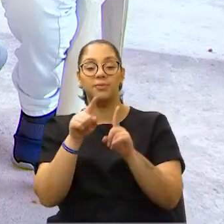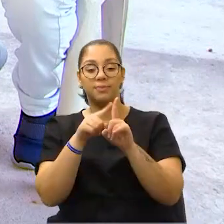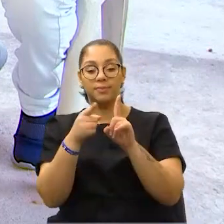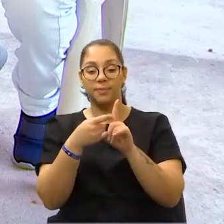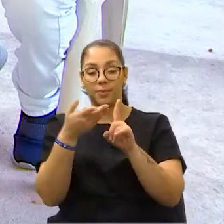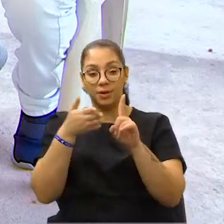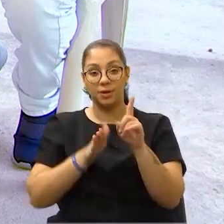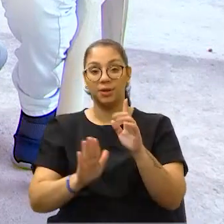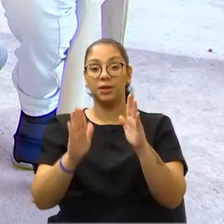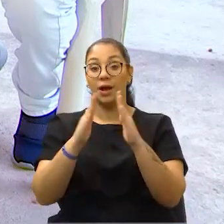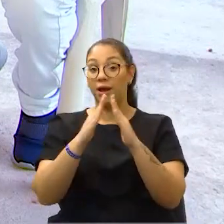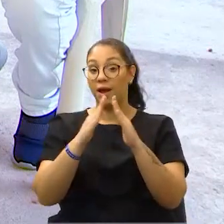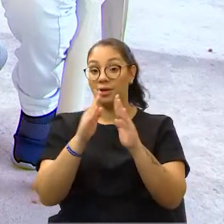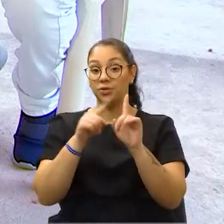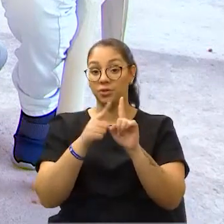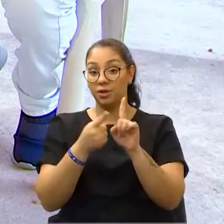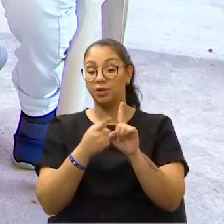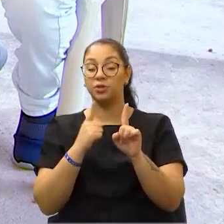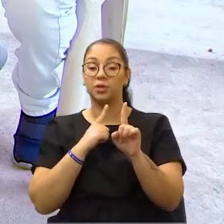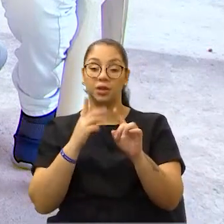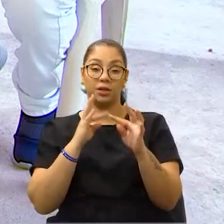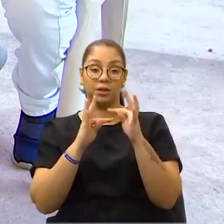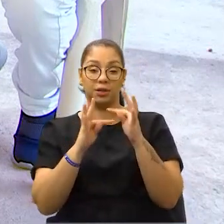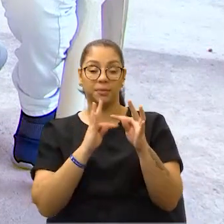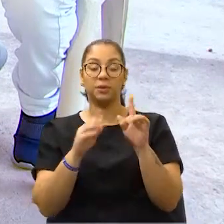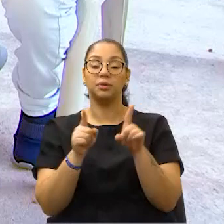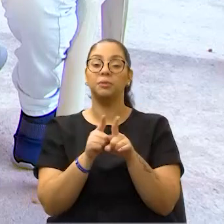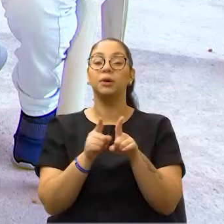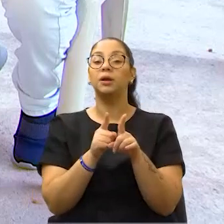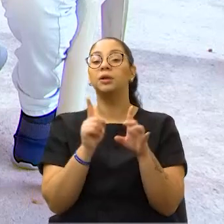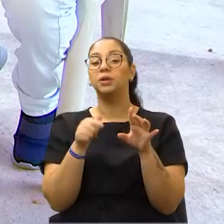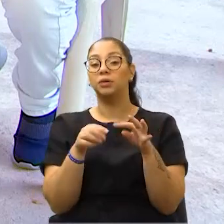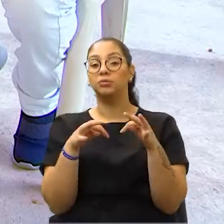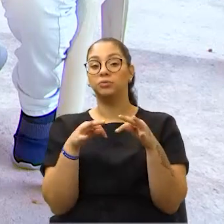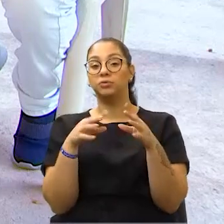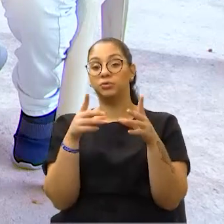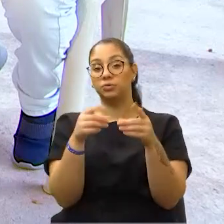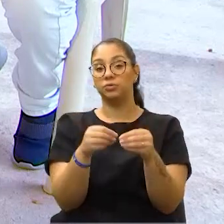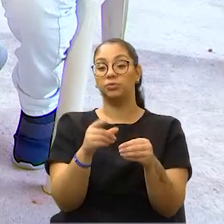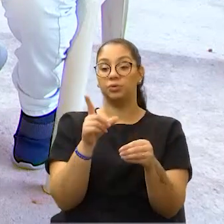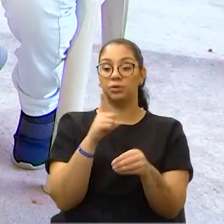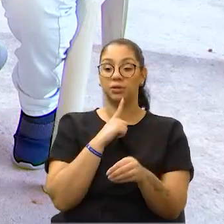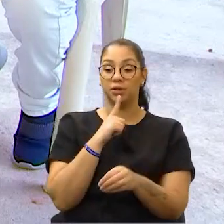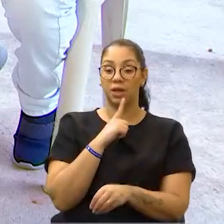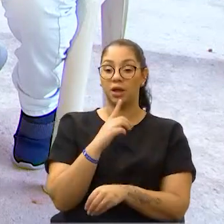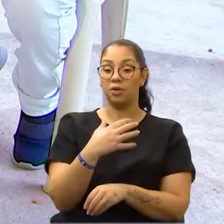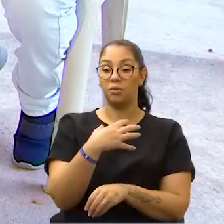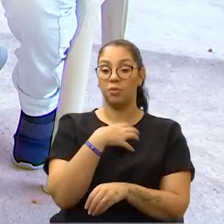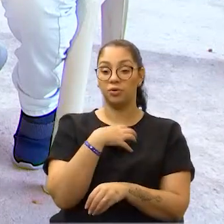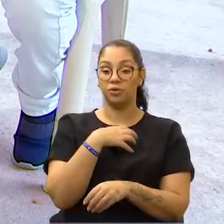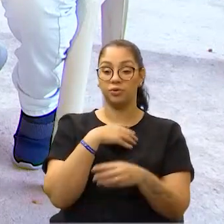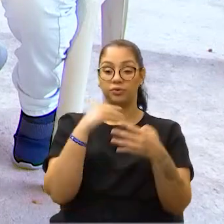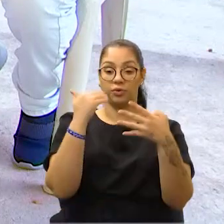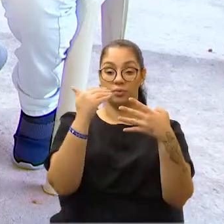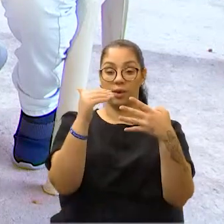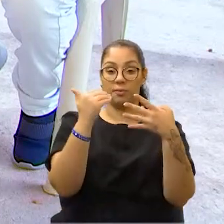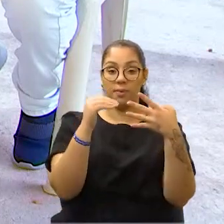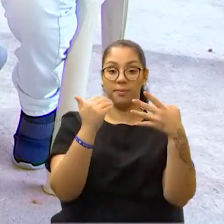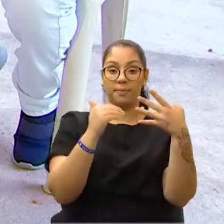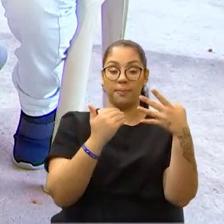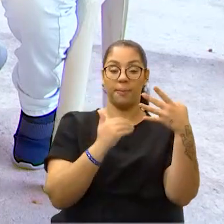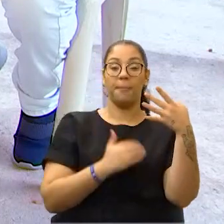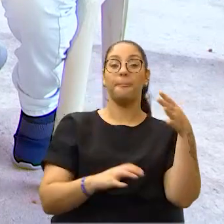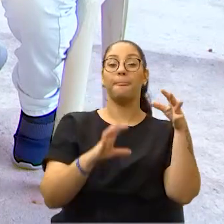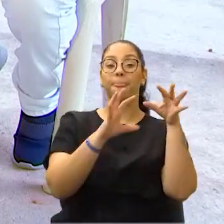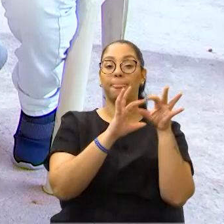casa de gestante, às vezes, pode fazer o tratamento, né? Então, tem todo um motivo desses